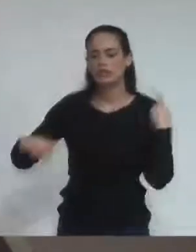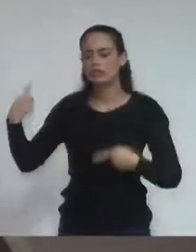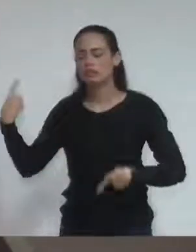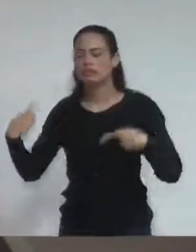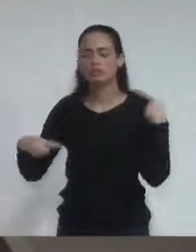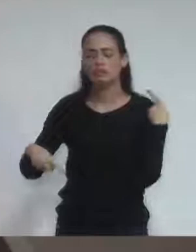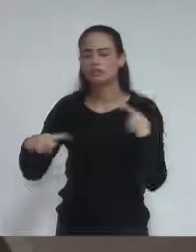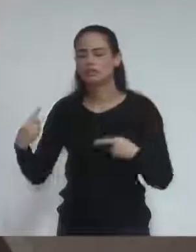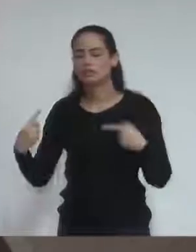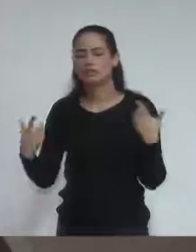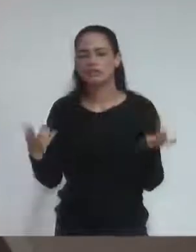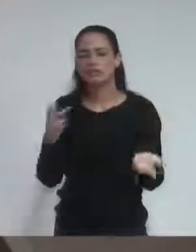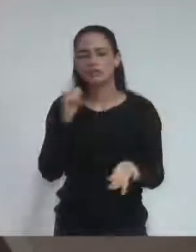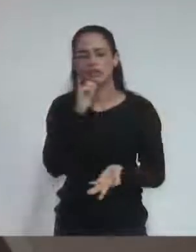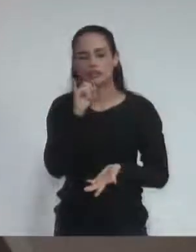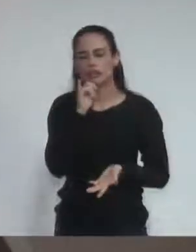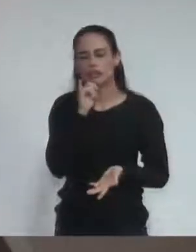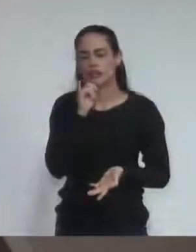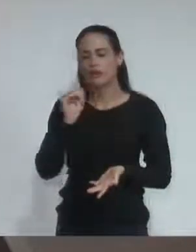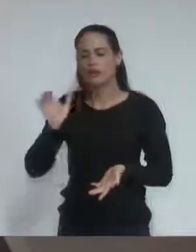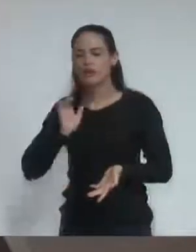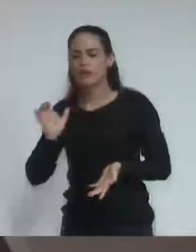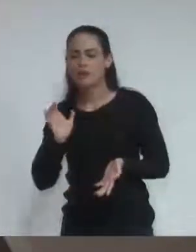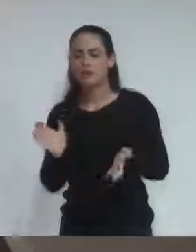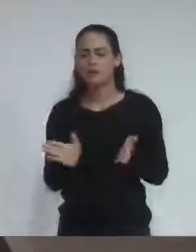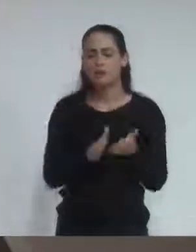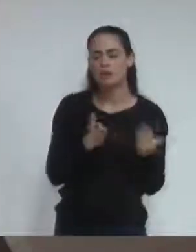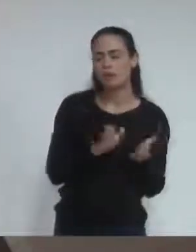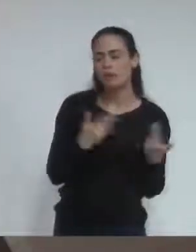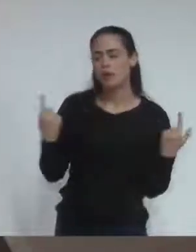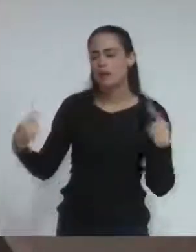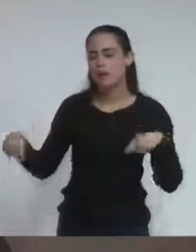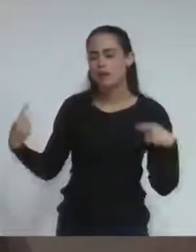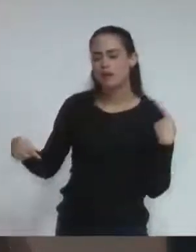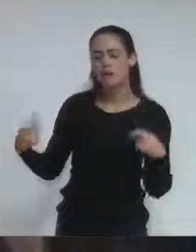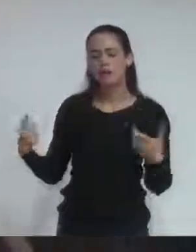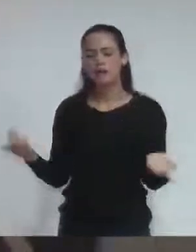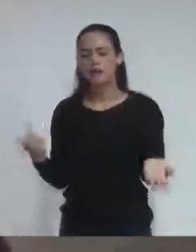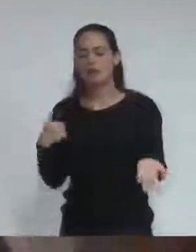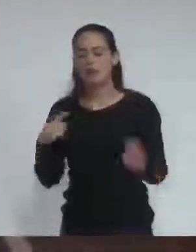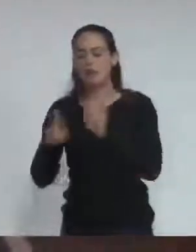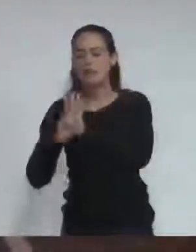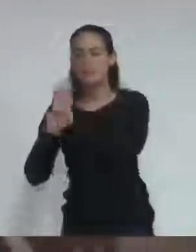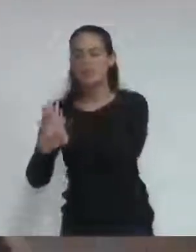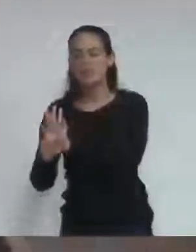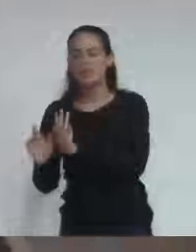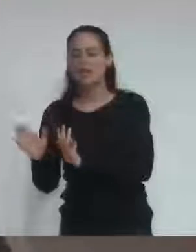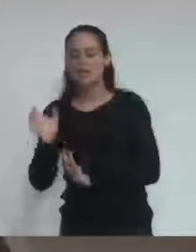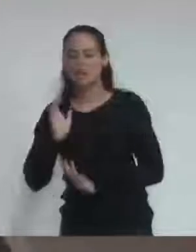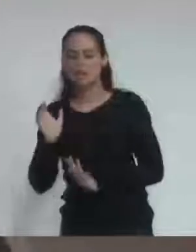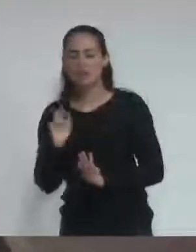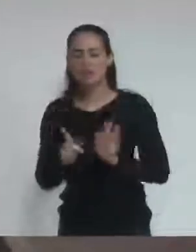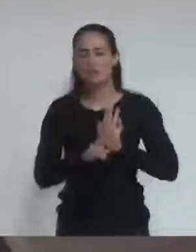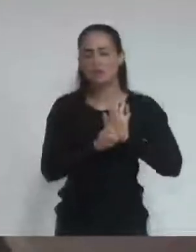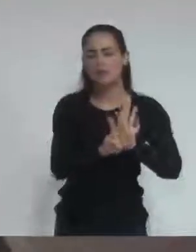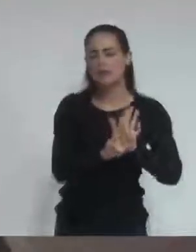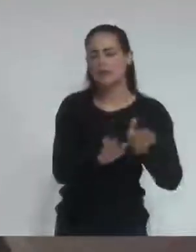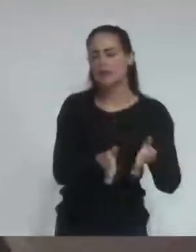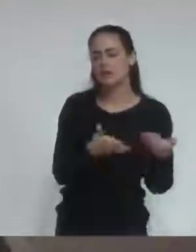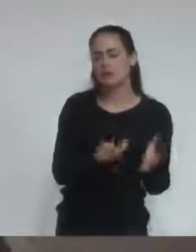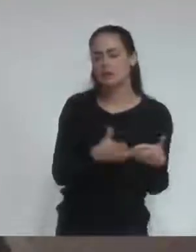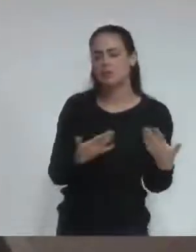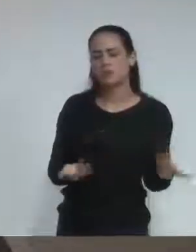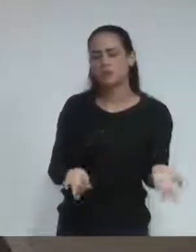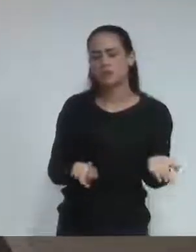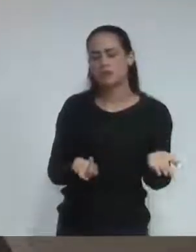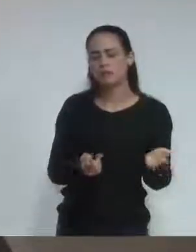de classes, eu contra eles, rico contra pobre, eu sou o pai dos pobres, os pobres defendo eles e o resto é a burguesia